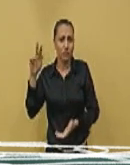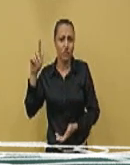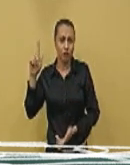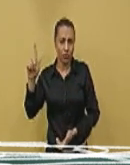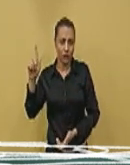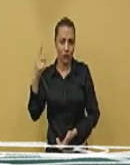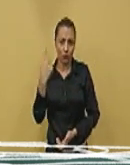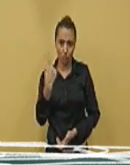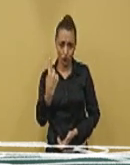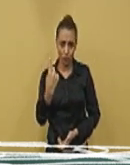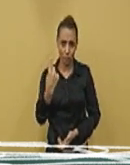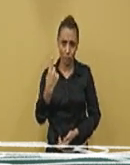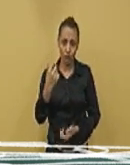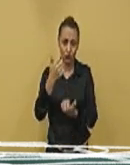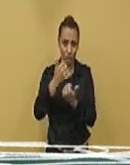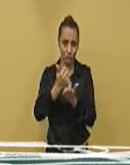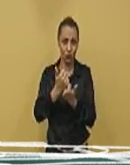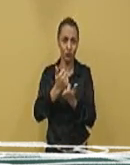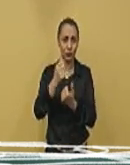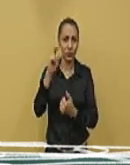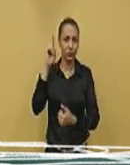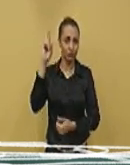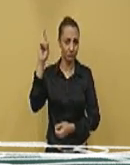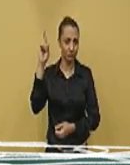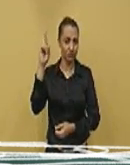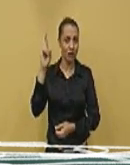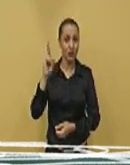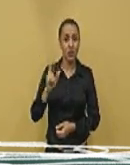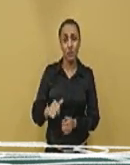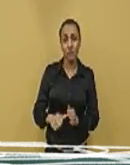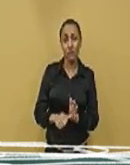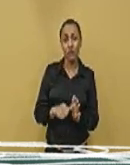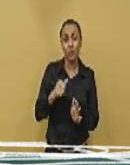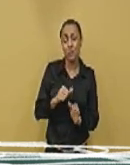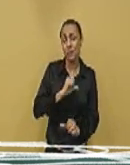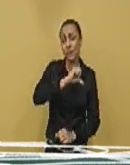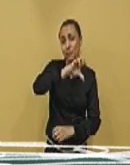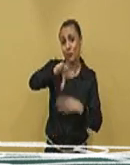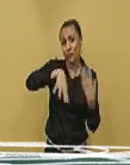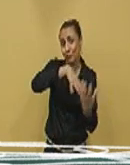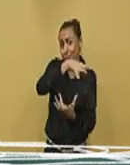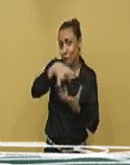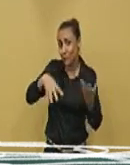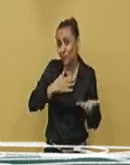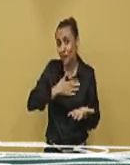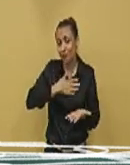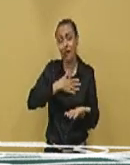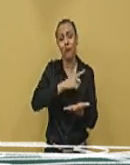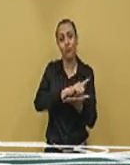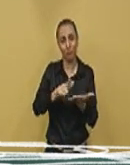dos vice-diretores. Foi a primeira revolução que eu tive na minha gestão, foi